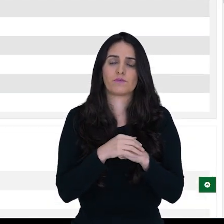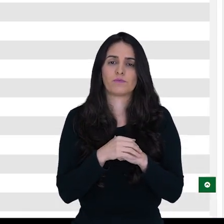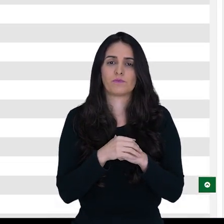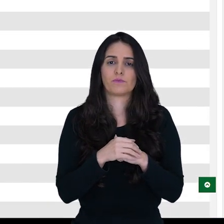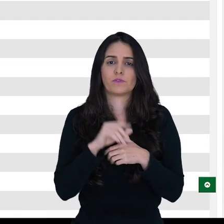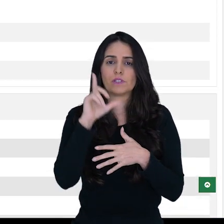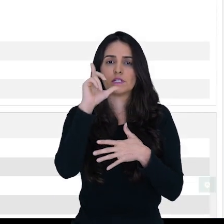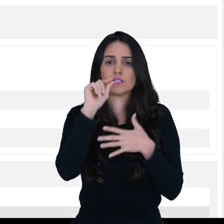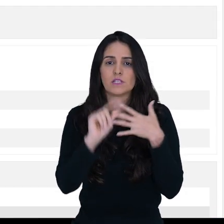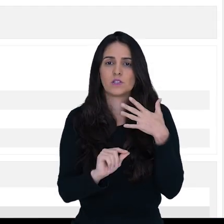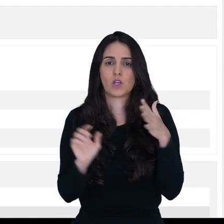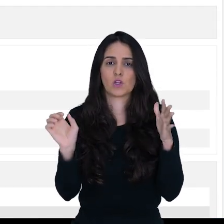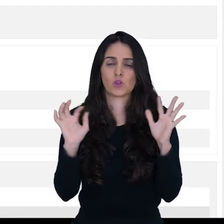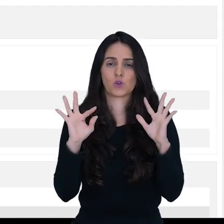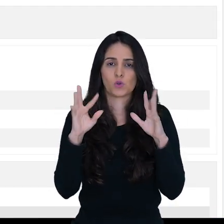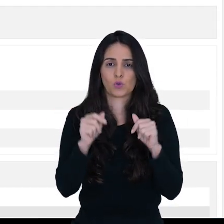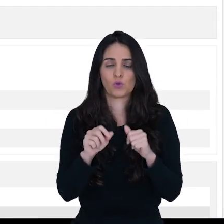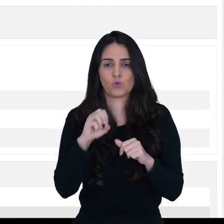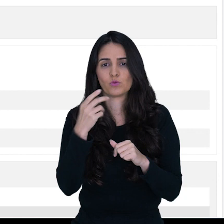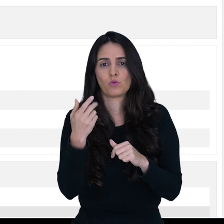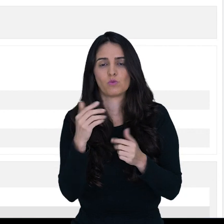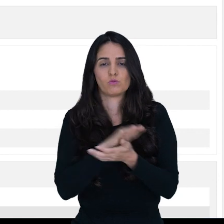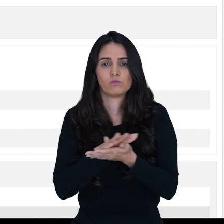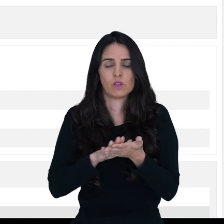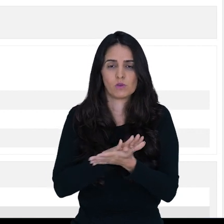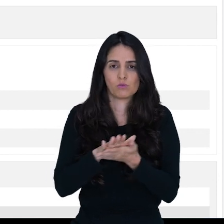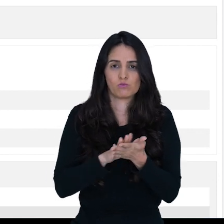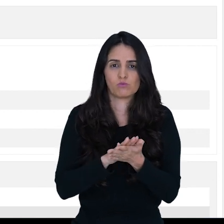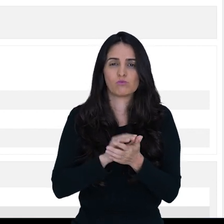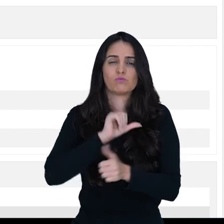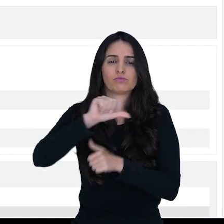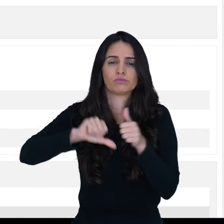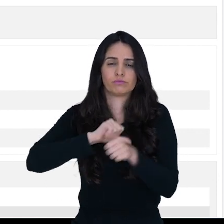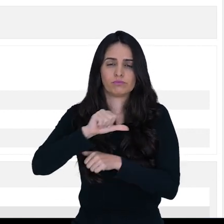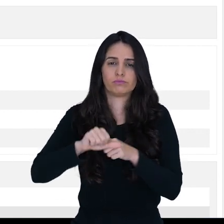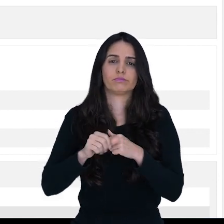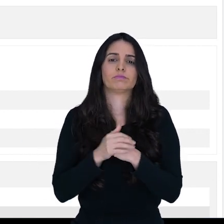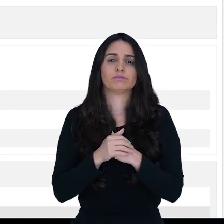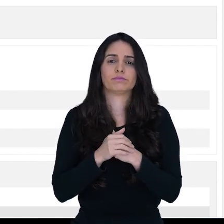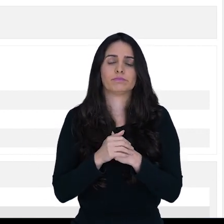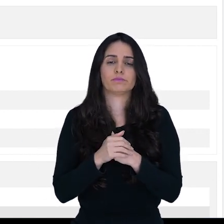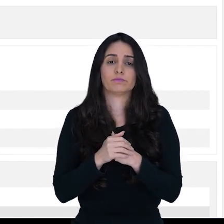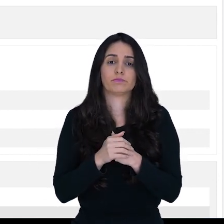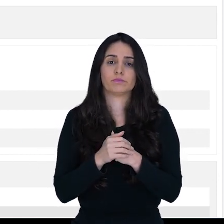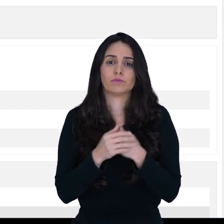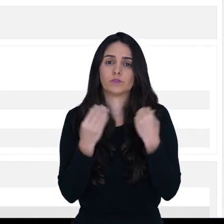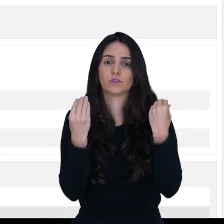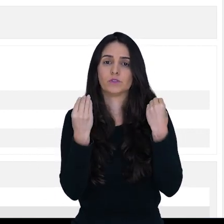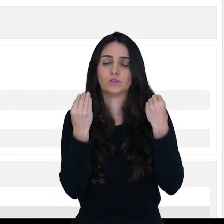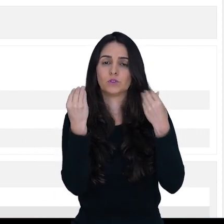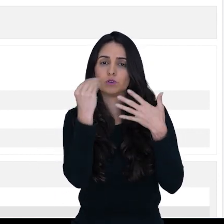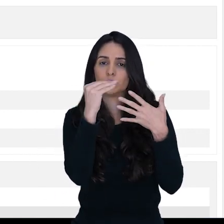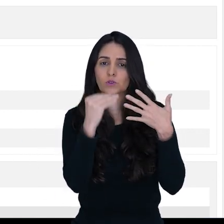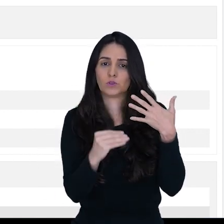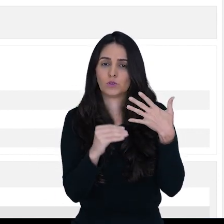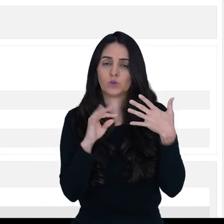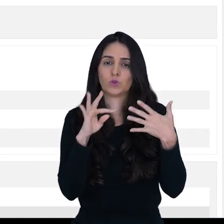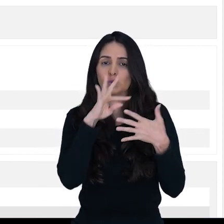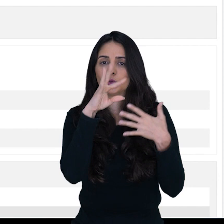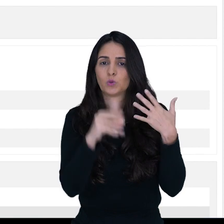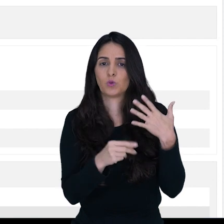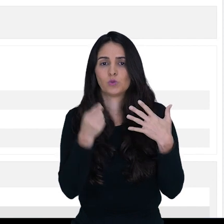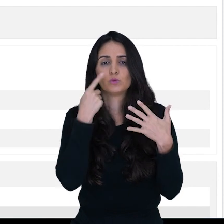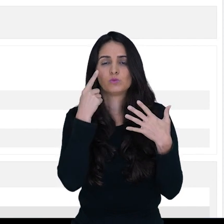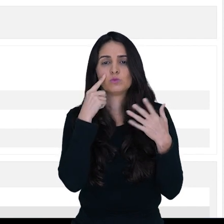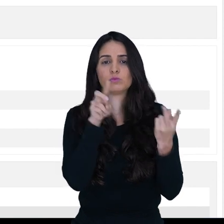então você pode usar aqui essa opção de selecionar todos e nenhum para fazer essas alterações no momento vou deixar todos